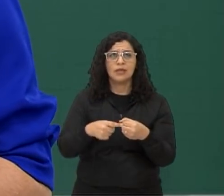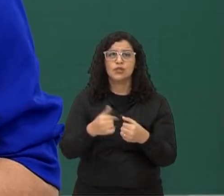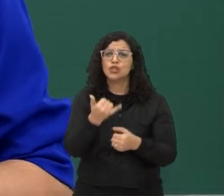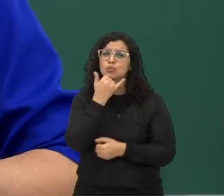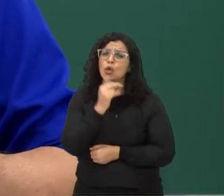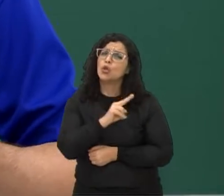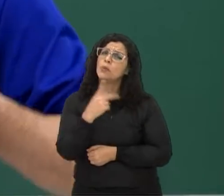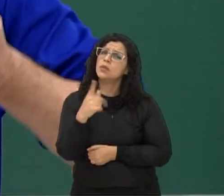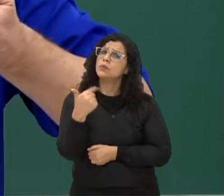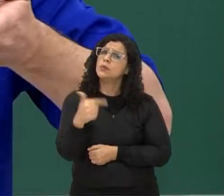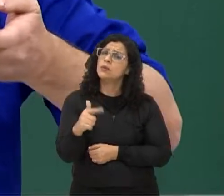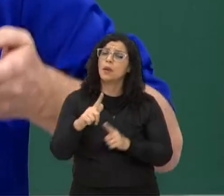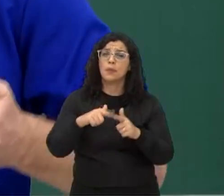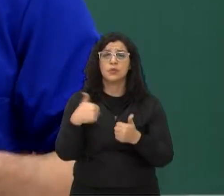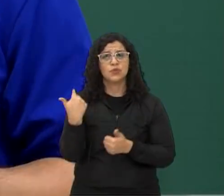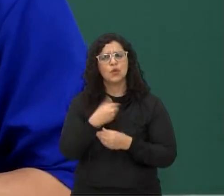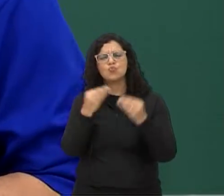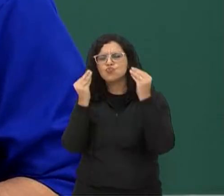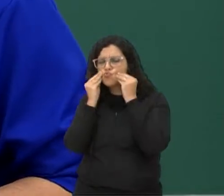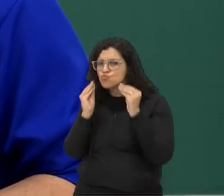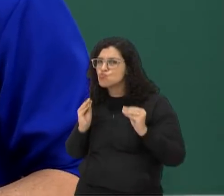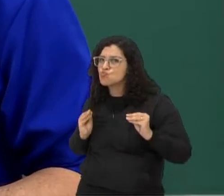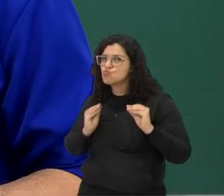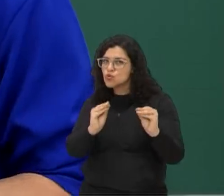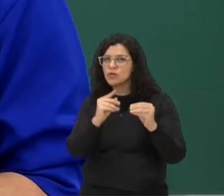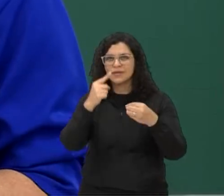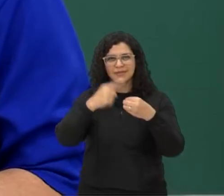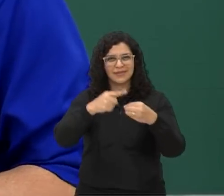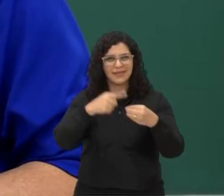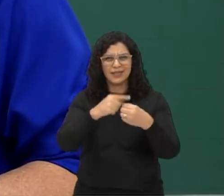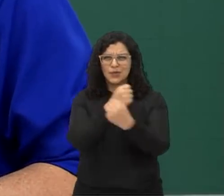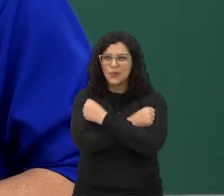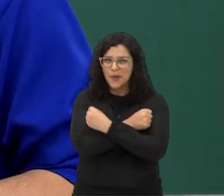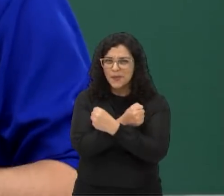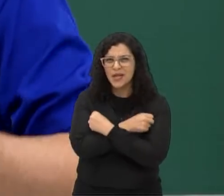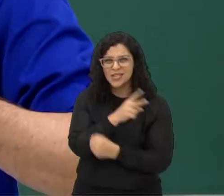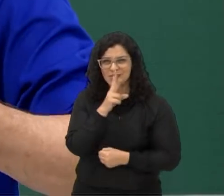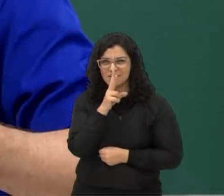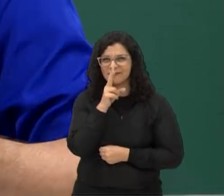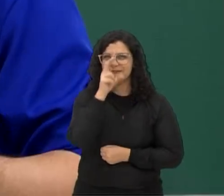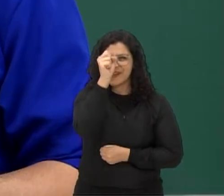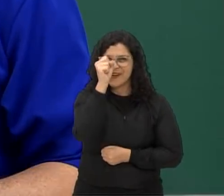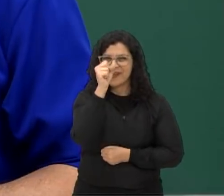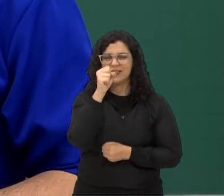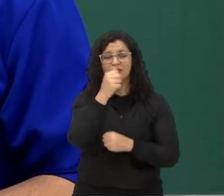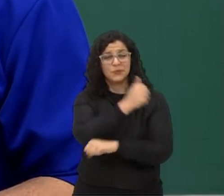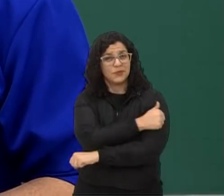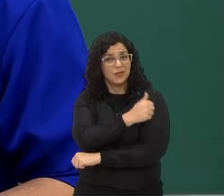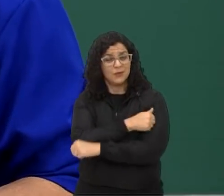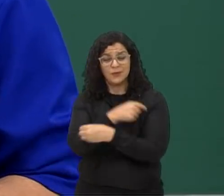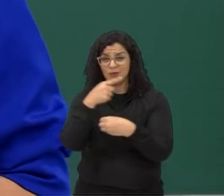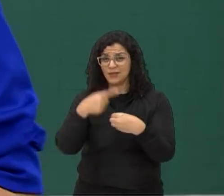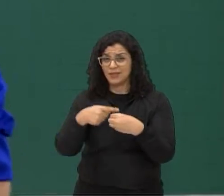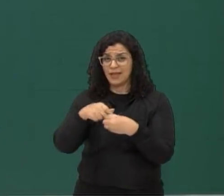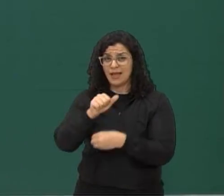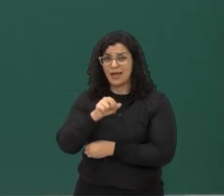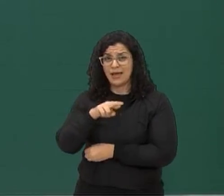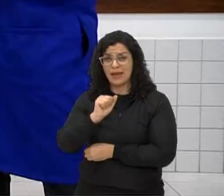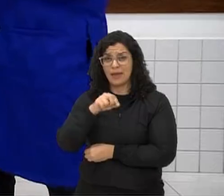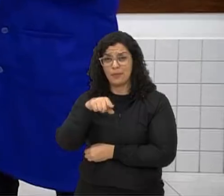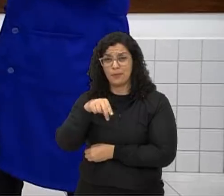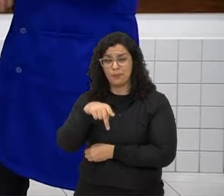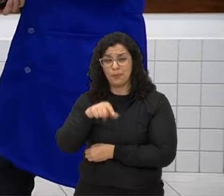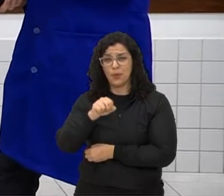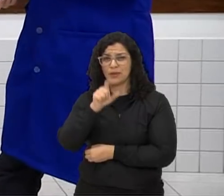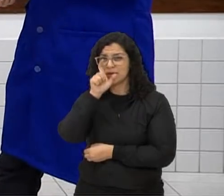deixou o seu nome aqui, mas então estamos mandando aí um beijo e um abraço forte lá para os alunos lá da cidade de